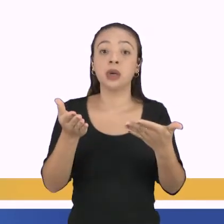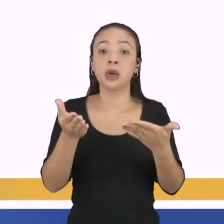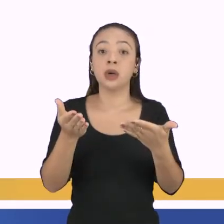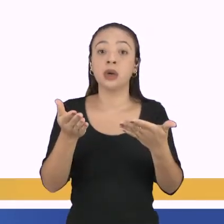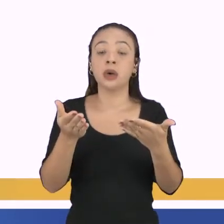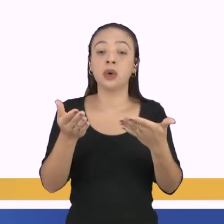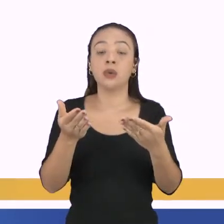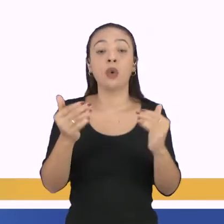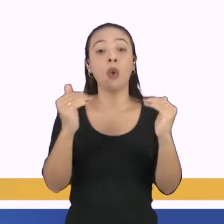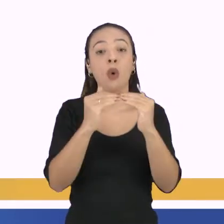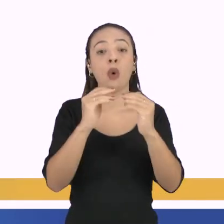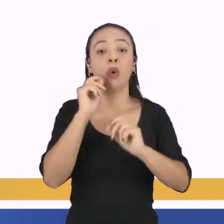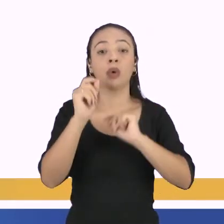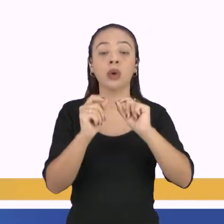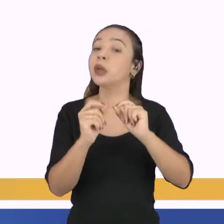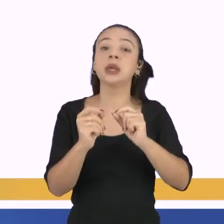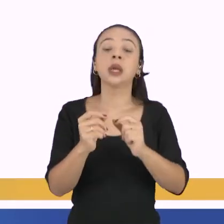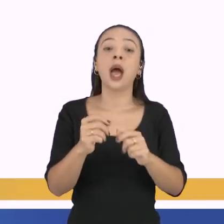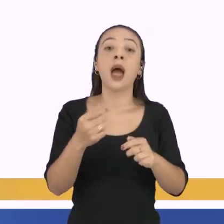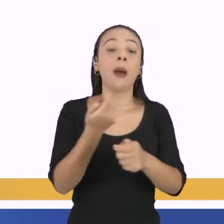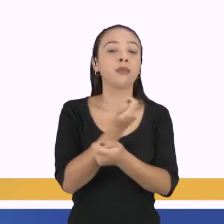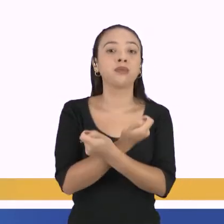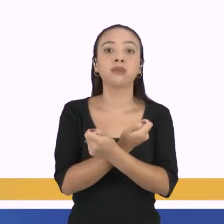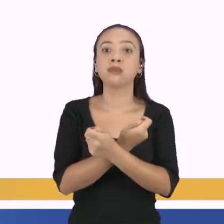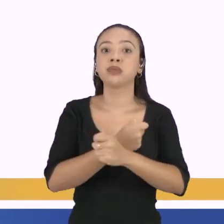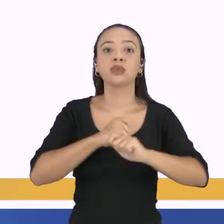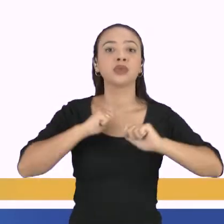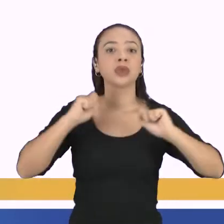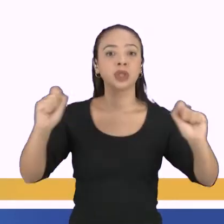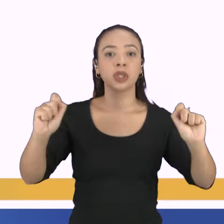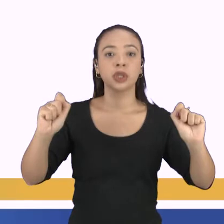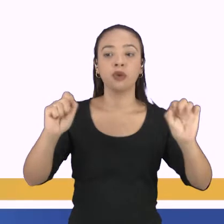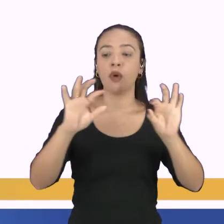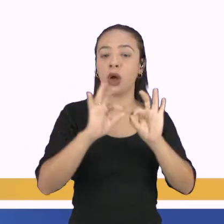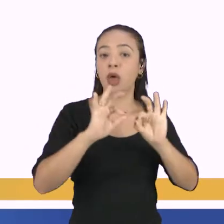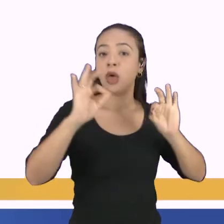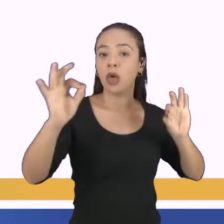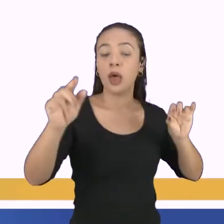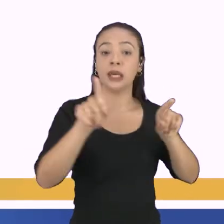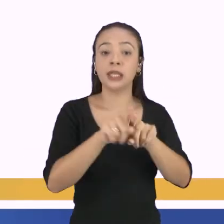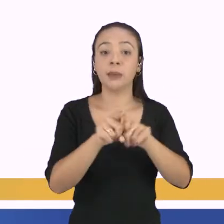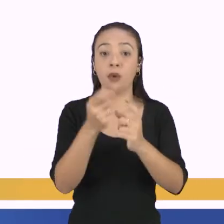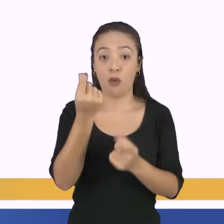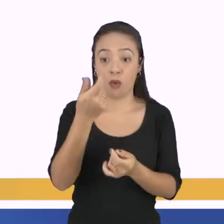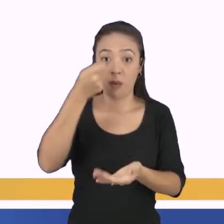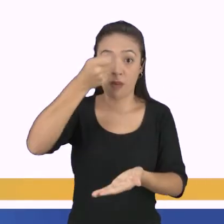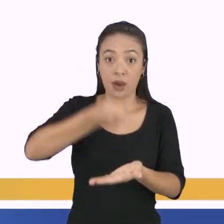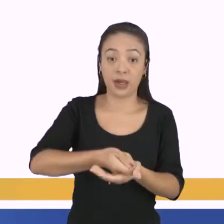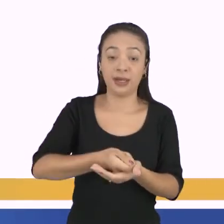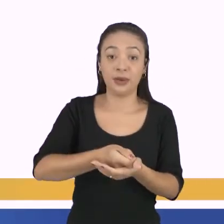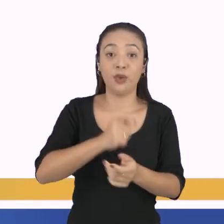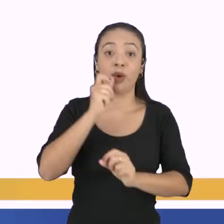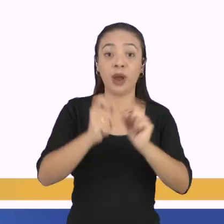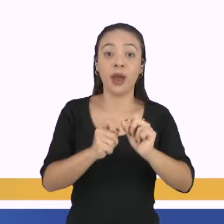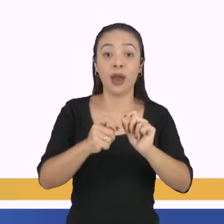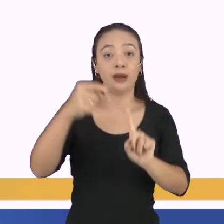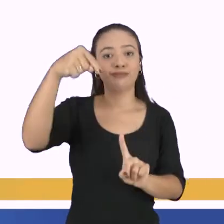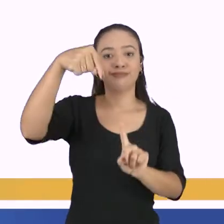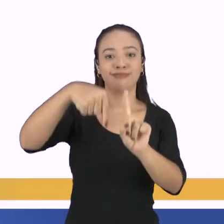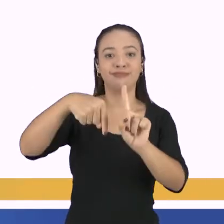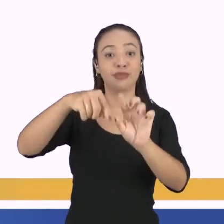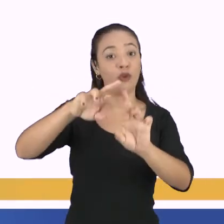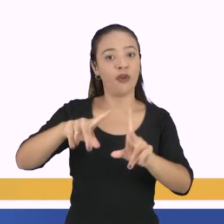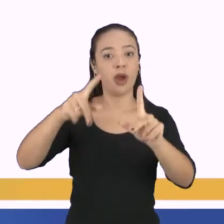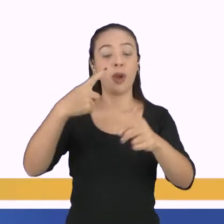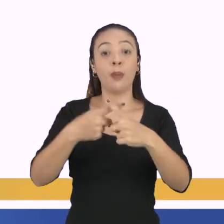concorda que não tem como essas duas grandezas, distância e o valor ser pago, serem inversamente proporcionais, porque elas